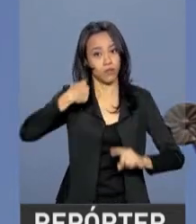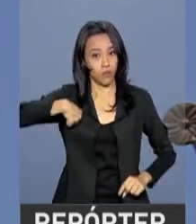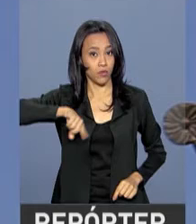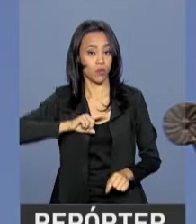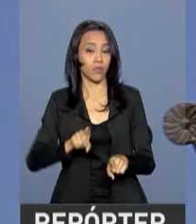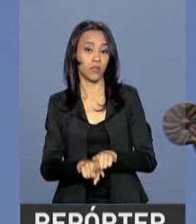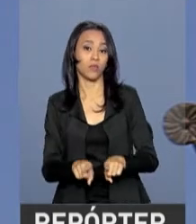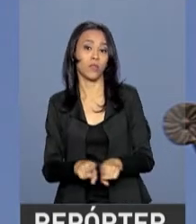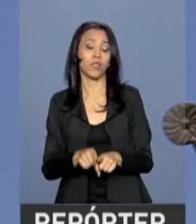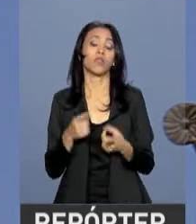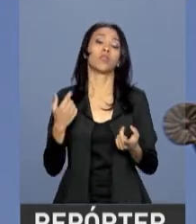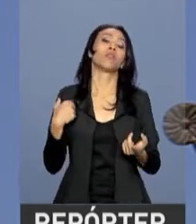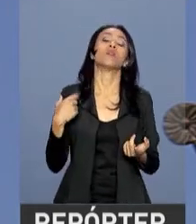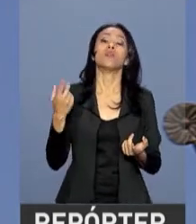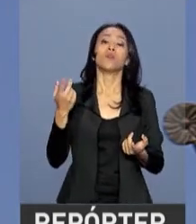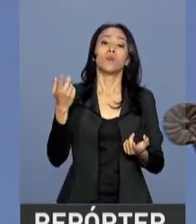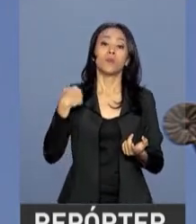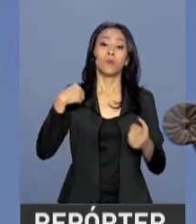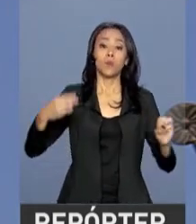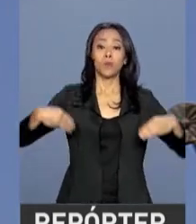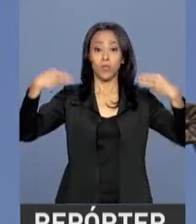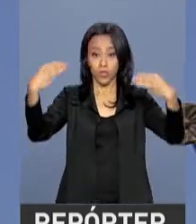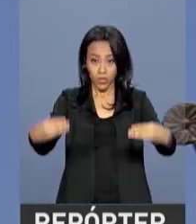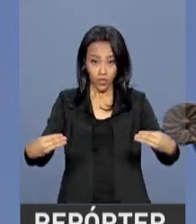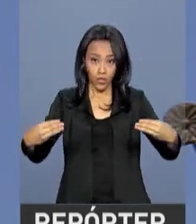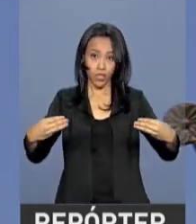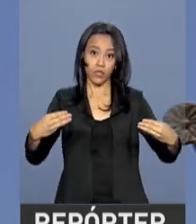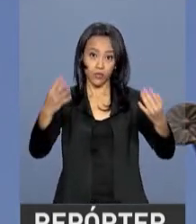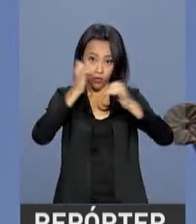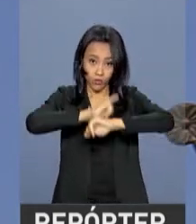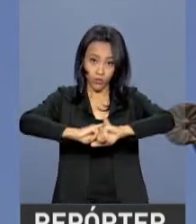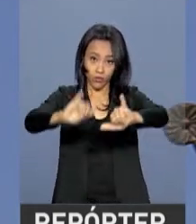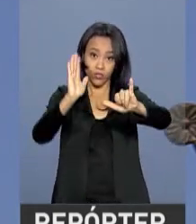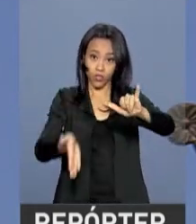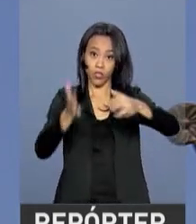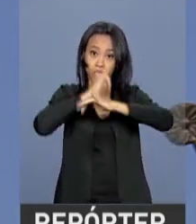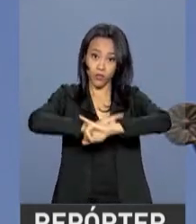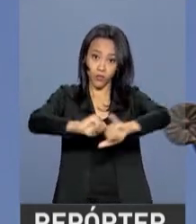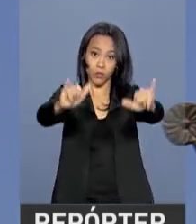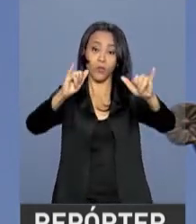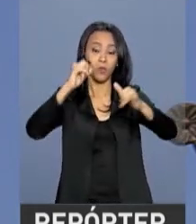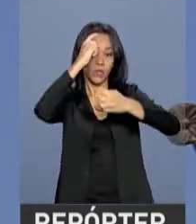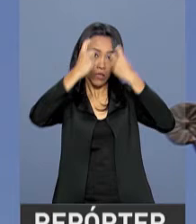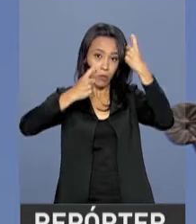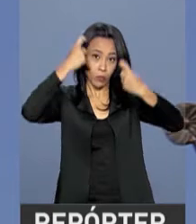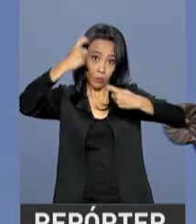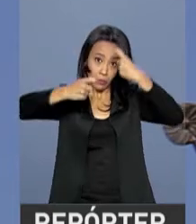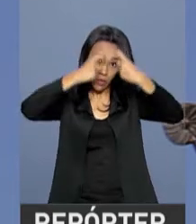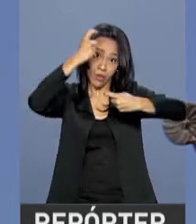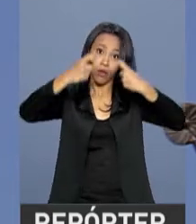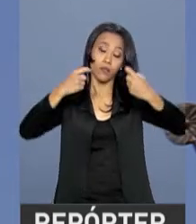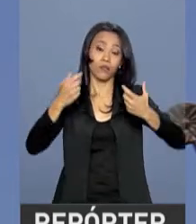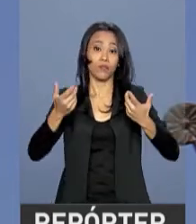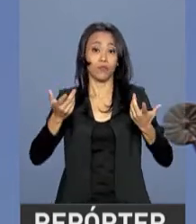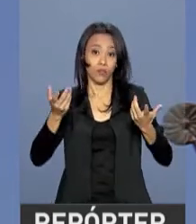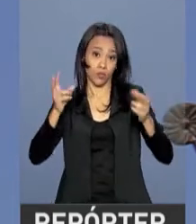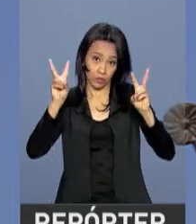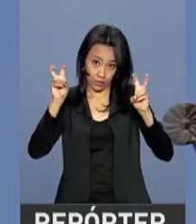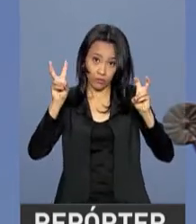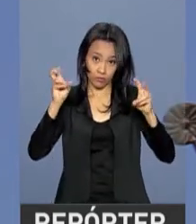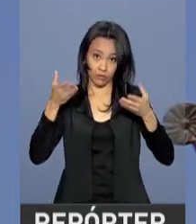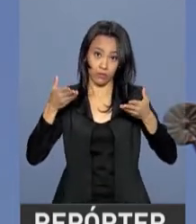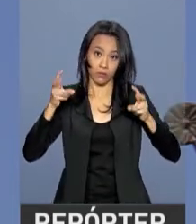ministério das relações exteriores divulgou a sua preocupação a respeito do tratamento o assunto